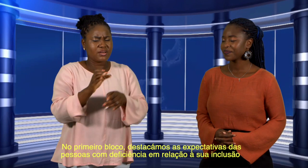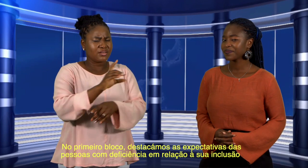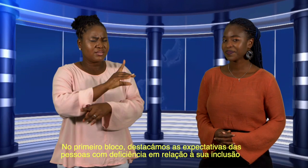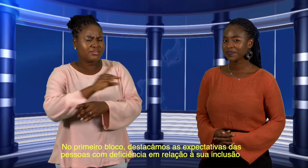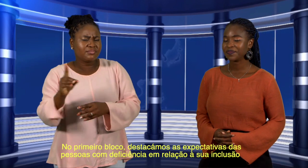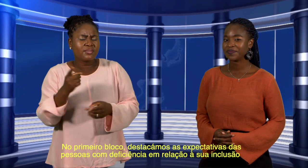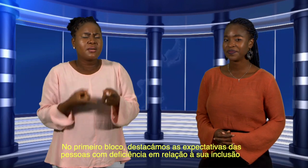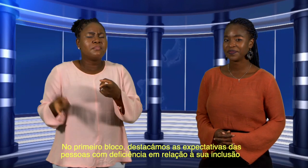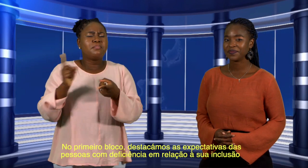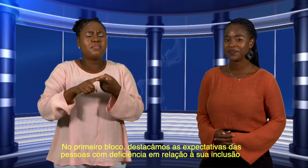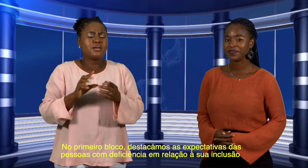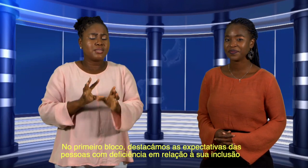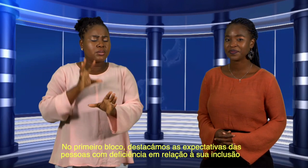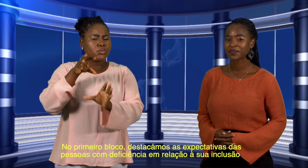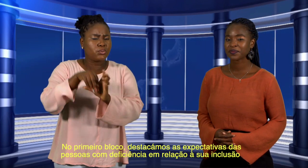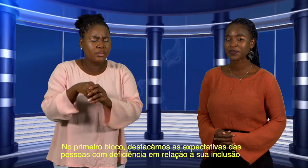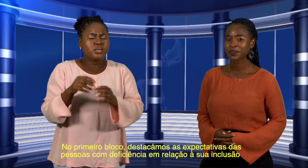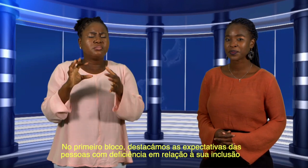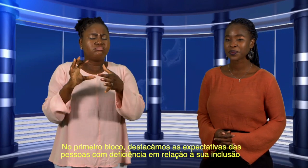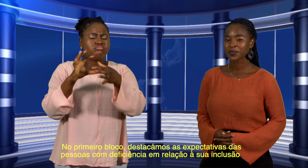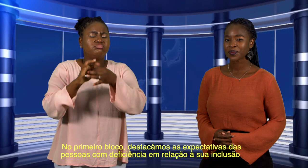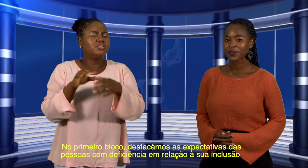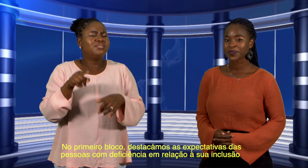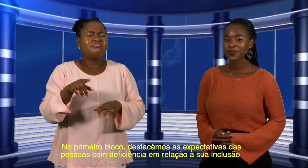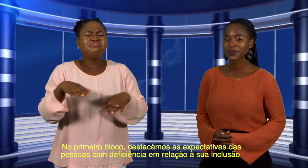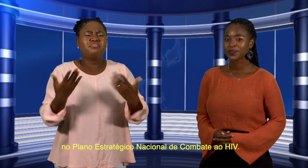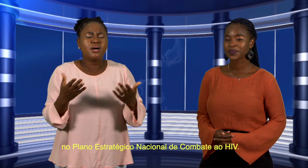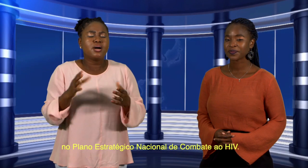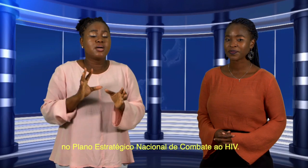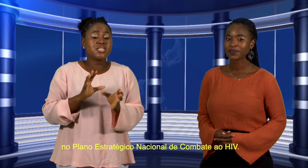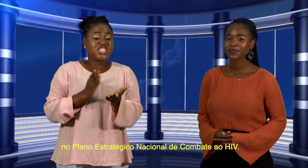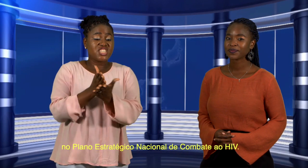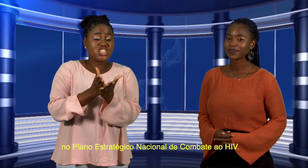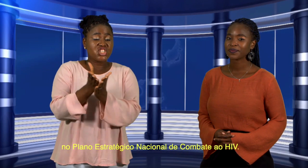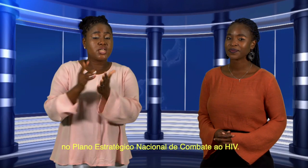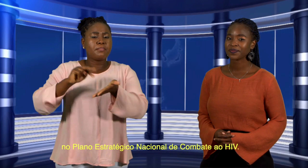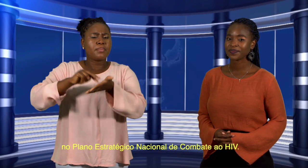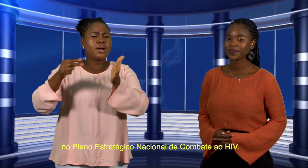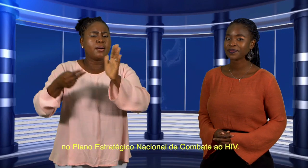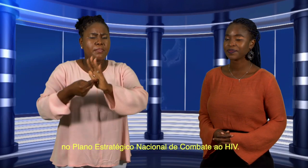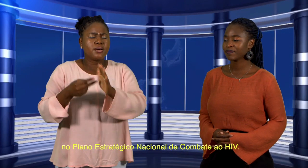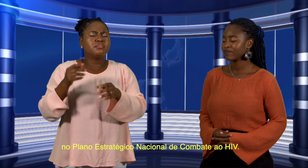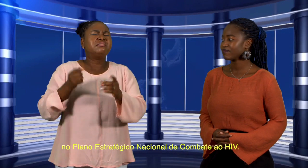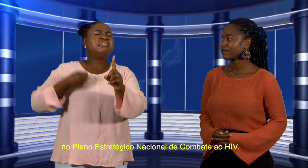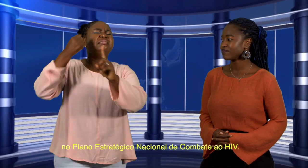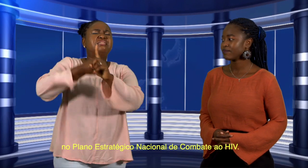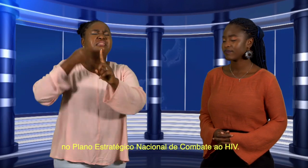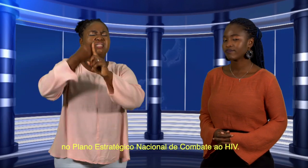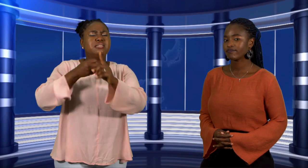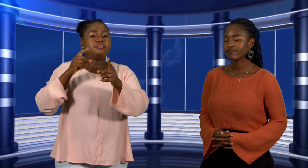das pessoas com deficiência em relação à sua inclusão no Plano Estratégico Nacional de Combate ao